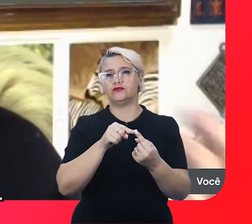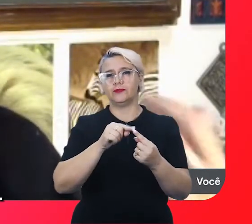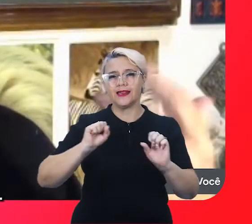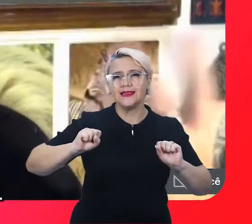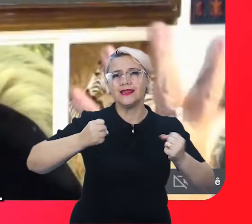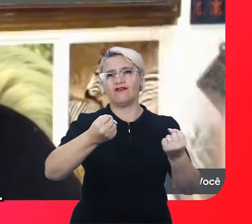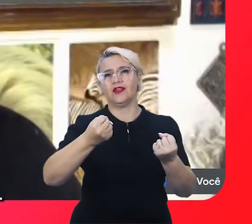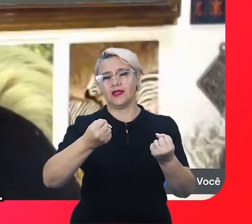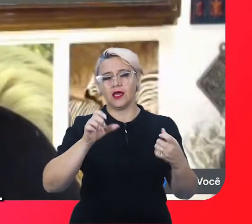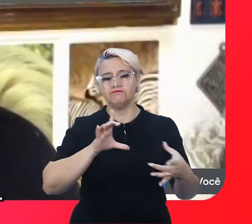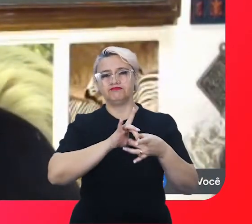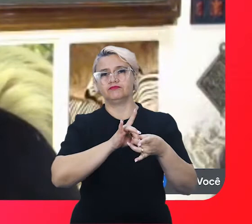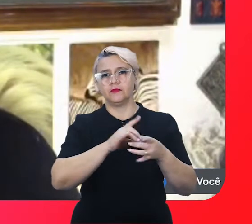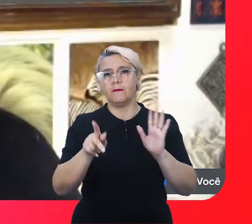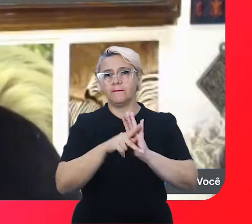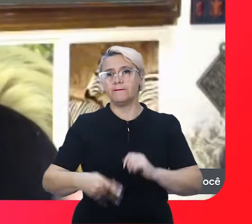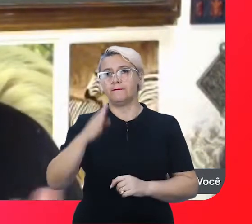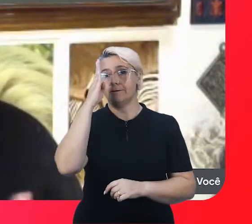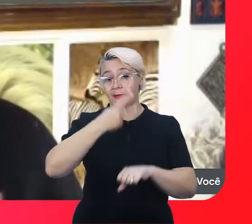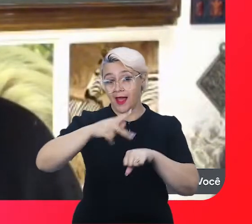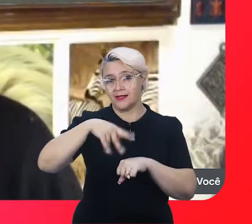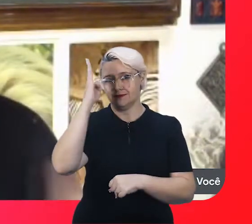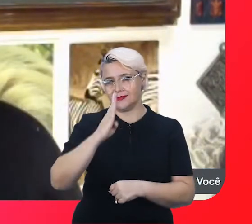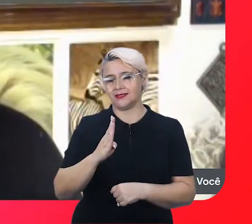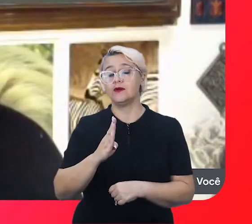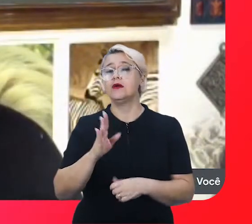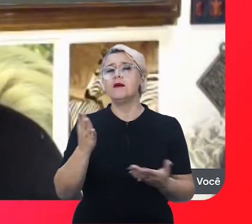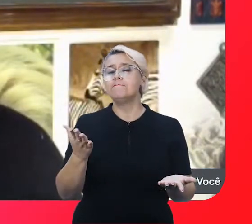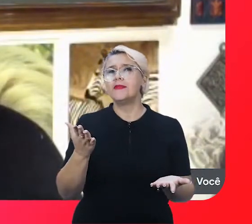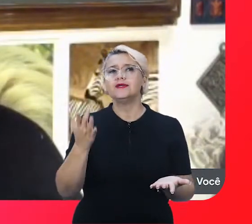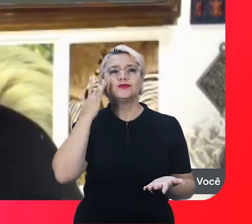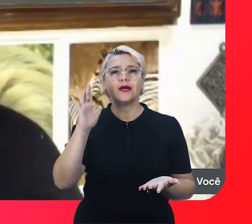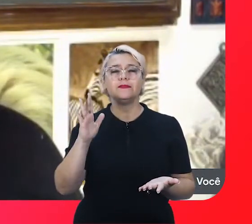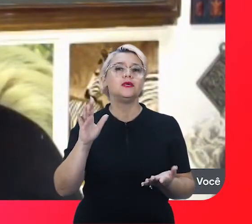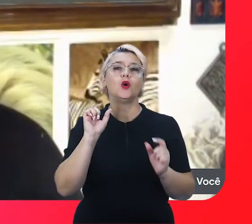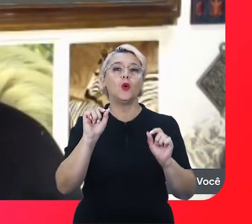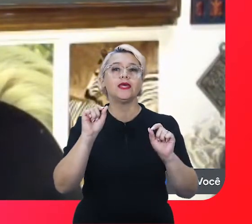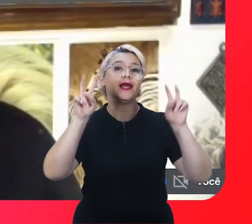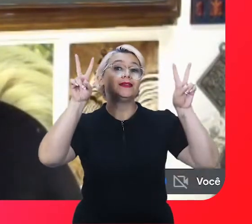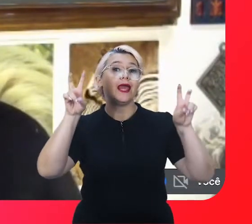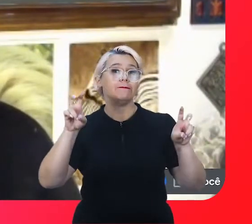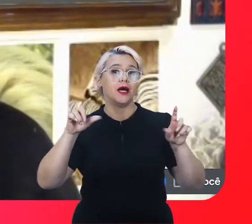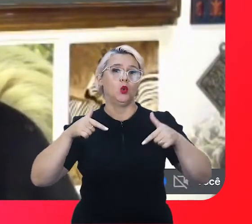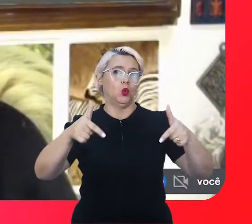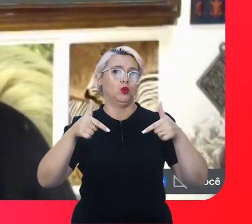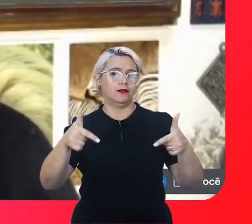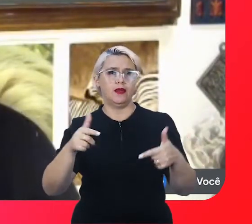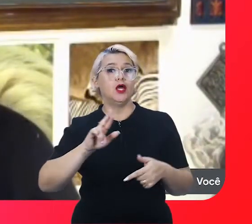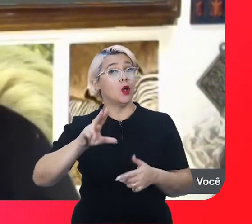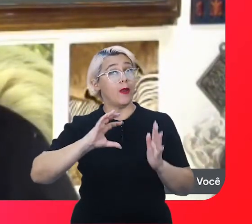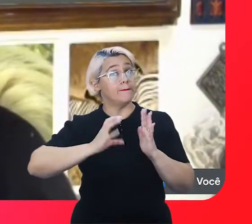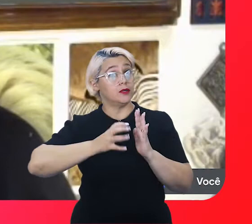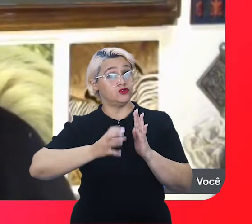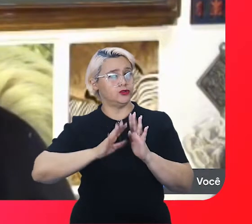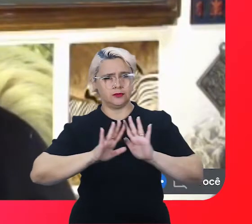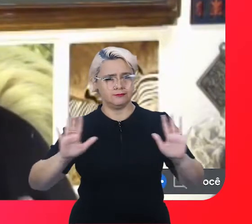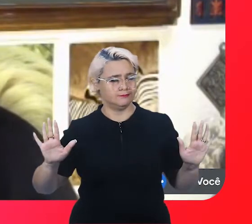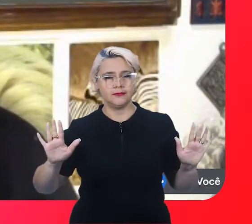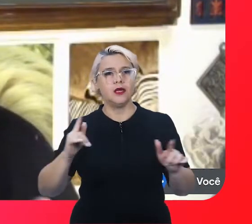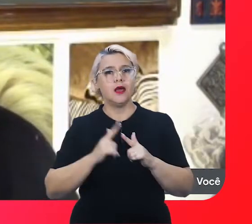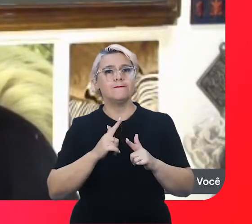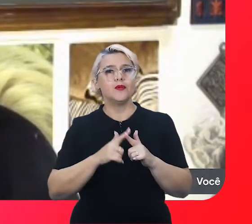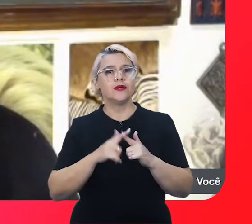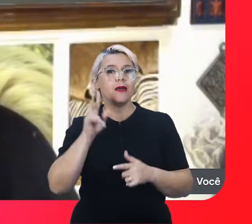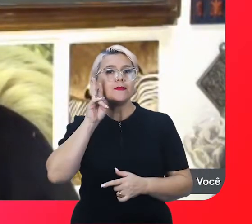tivesse conexão com o meu país. Mas eu não tinha a menor ideia que causa era essa. Não era partidária, porque a